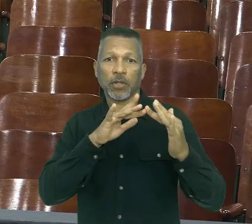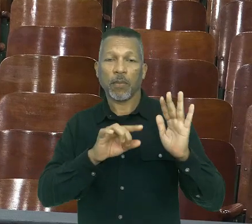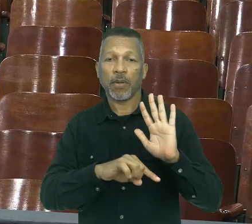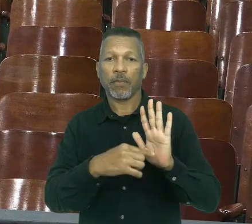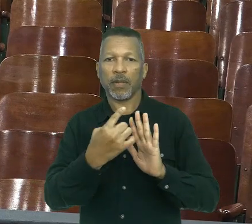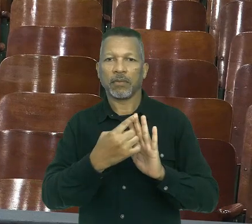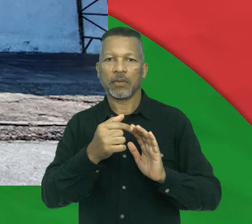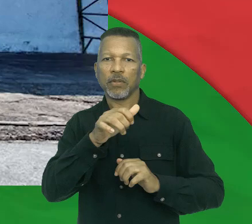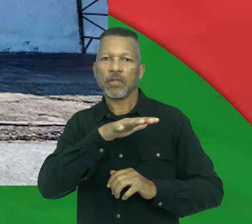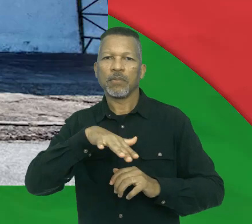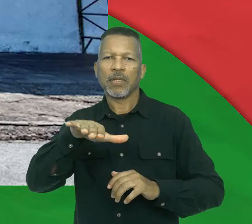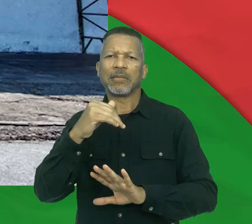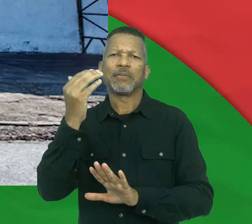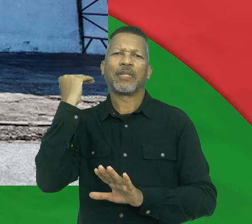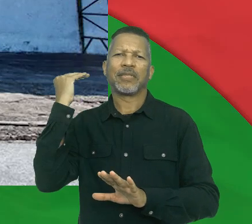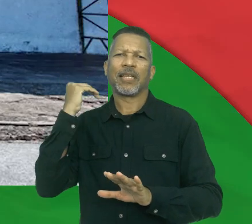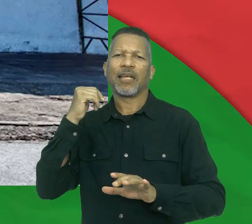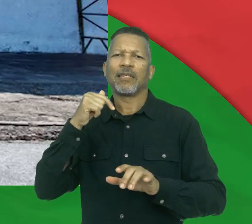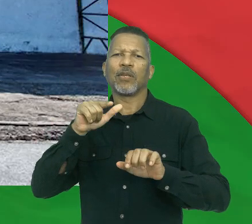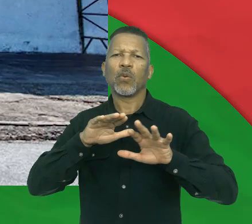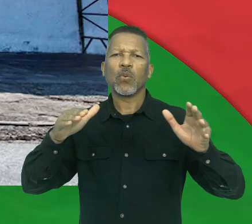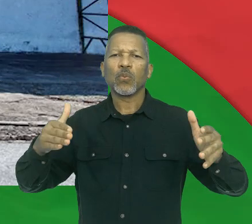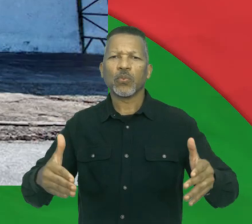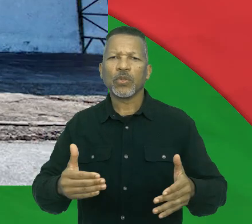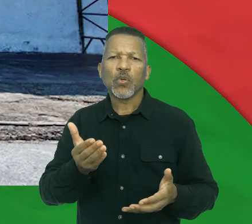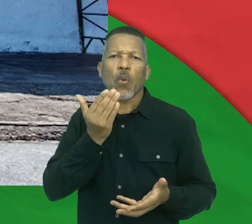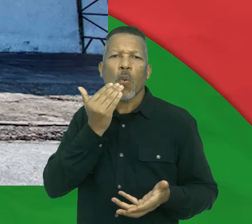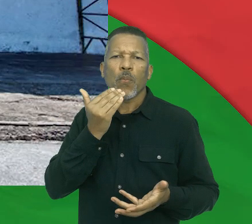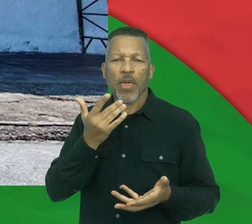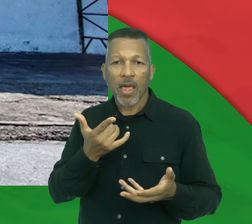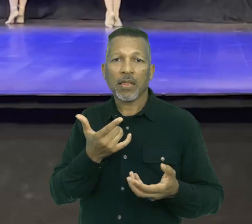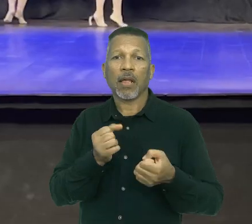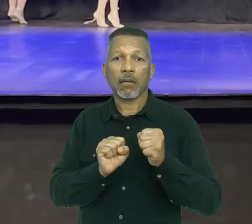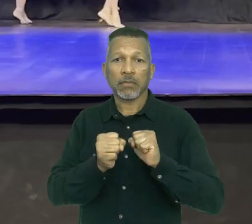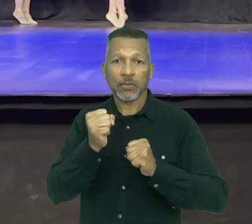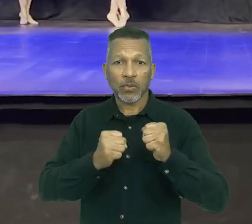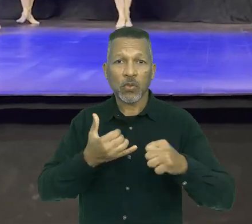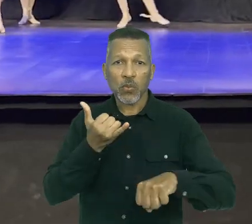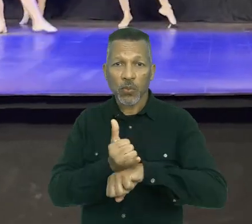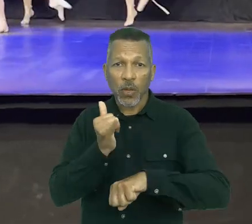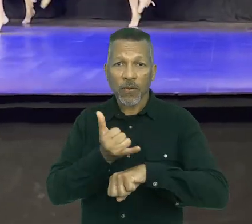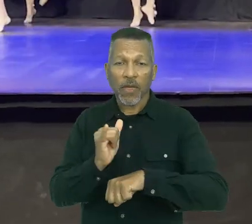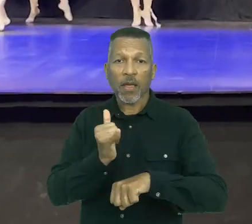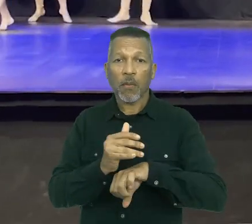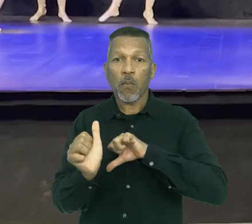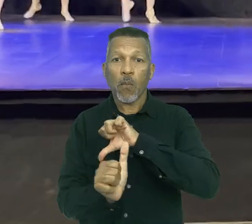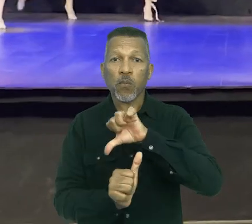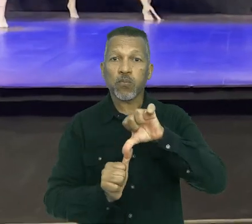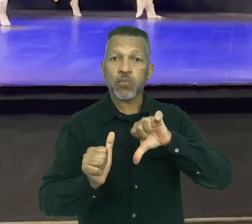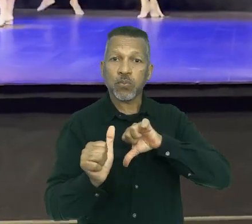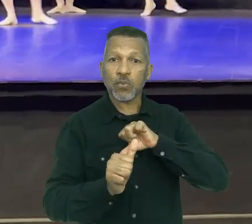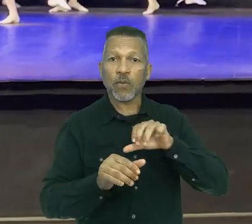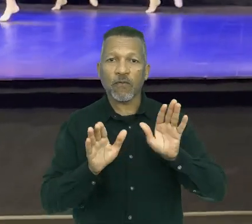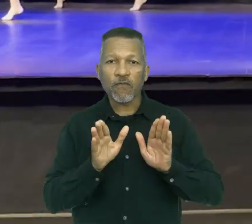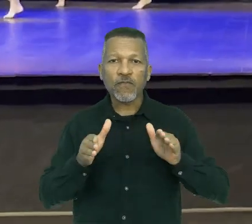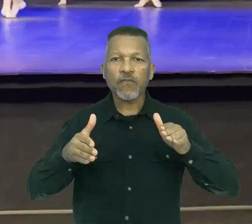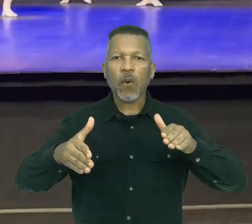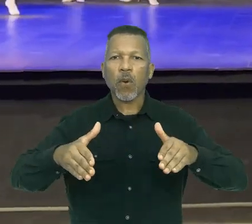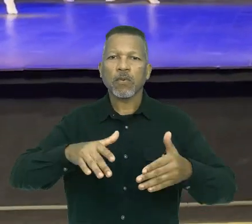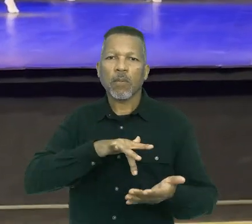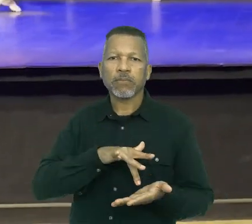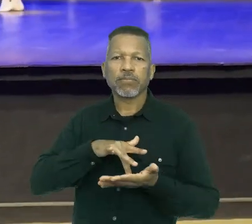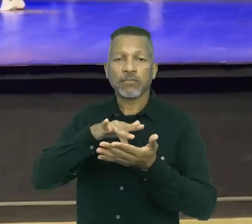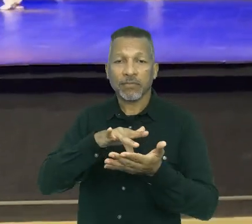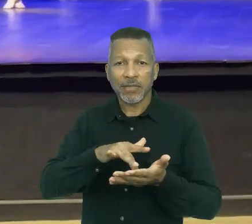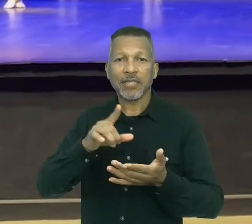espaço, originalmente um refeitório desativado da siderúrgica de Ipatinga, foi transformado em um local dedicado ao ensino de balé